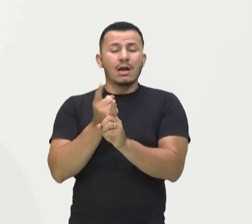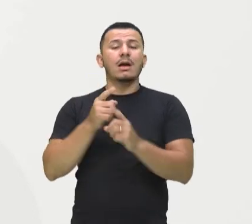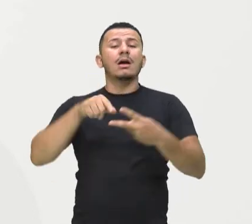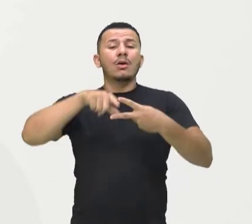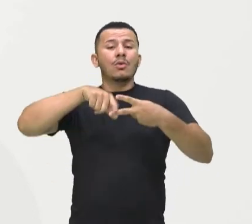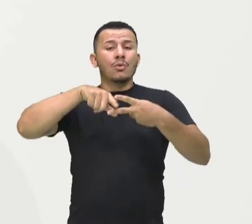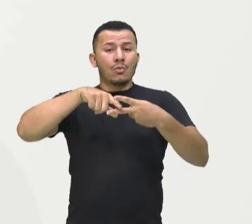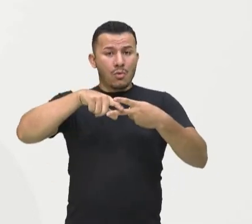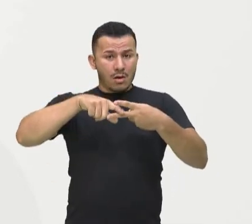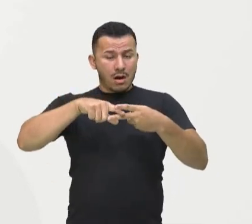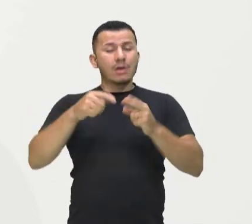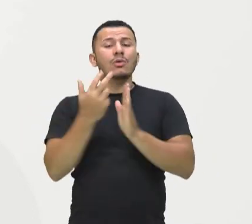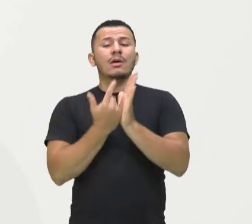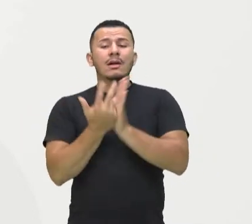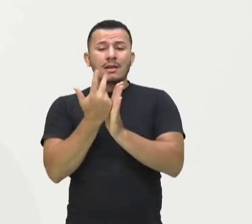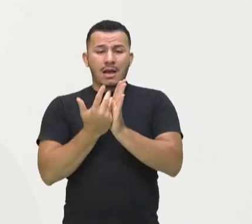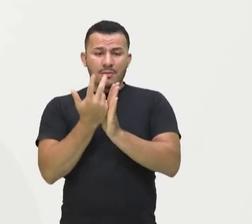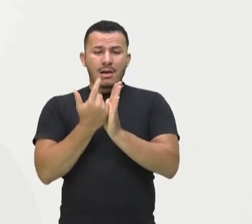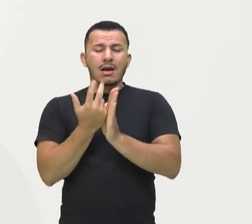externo de um